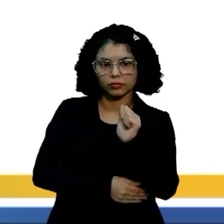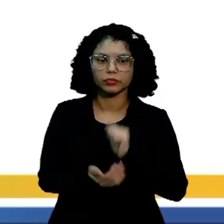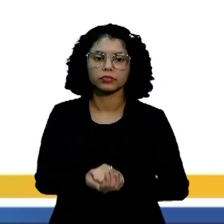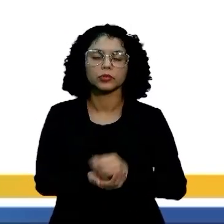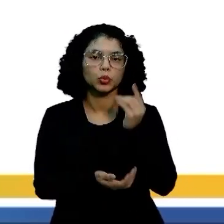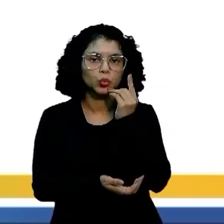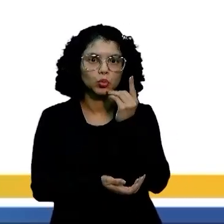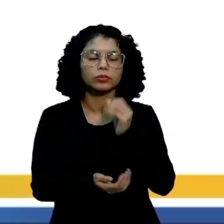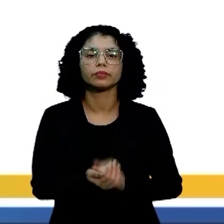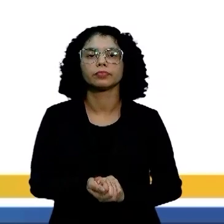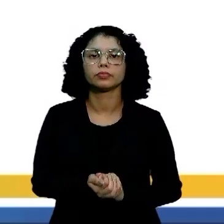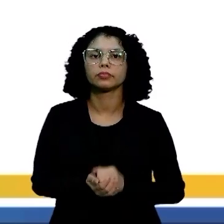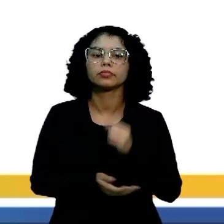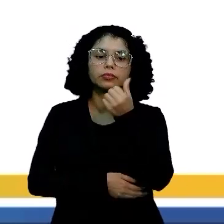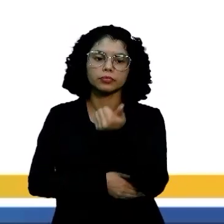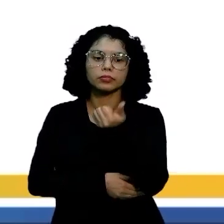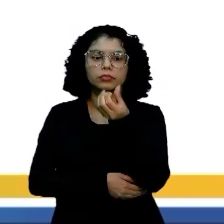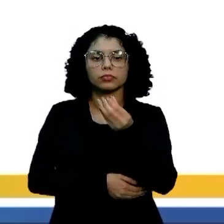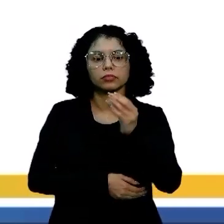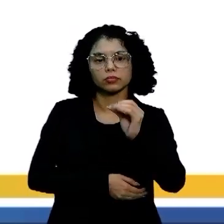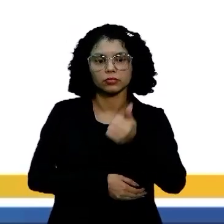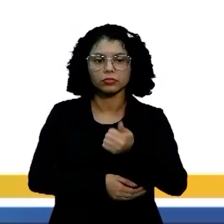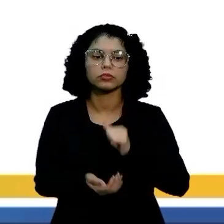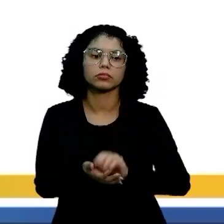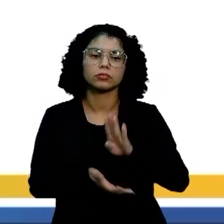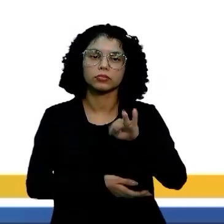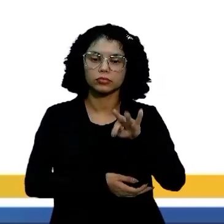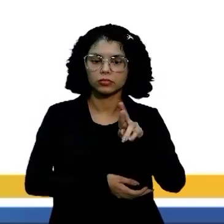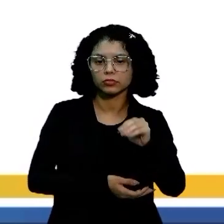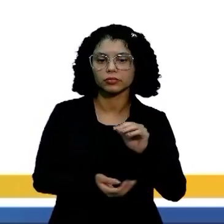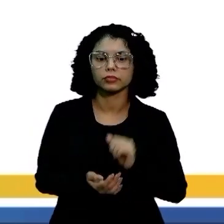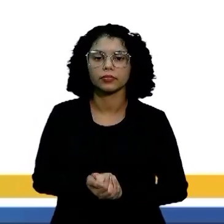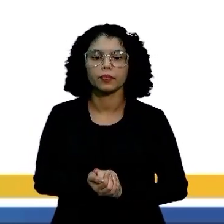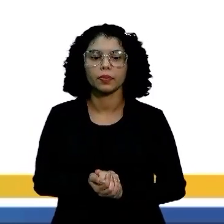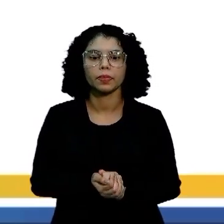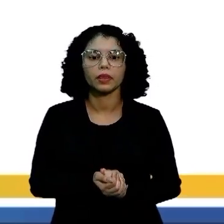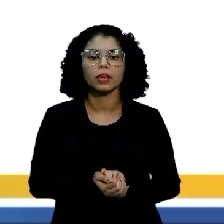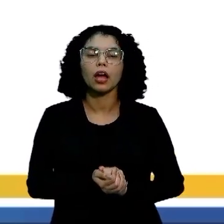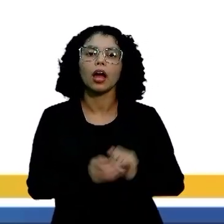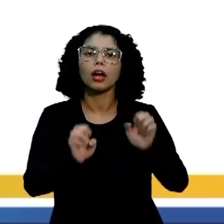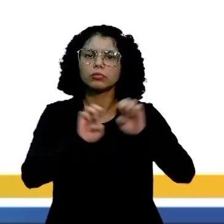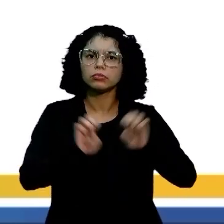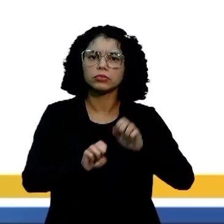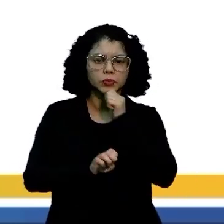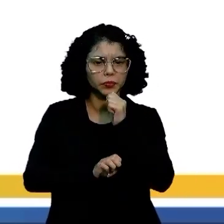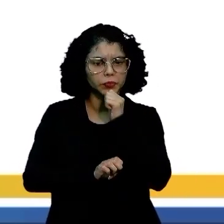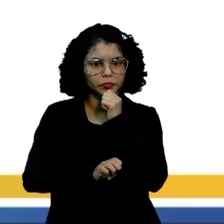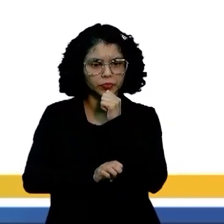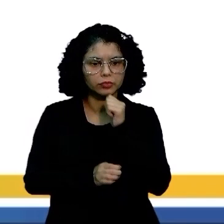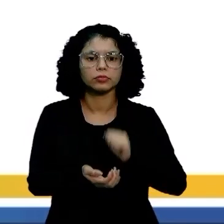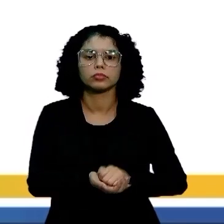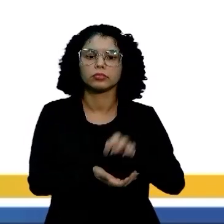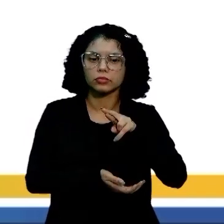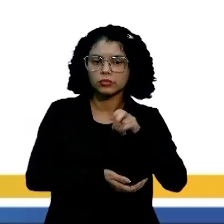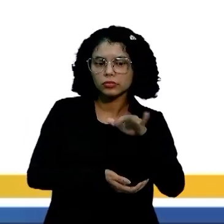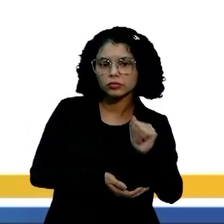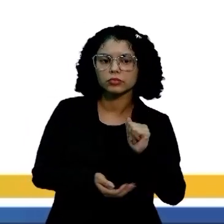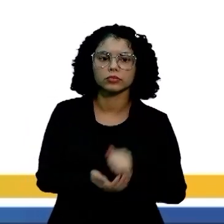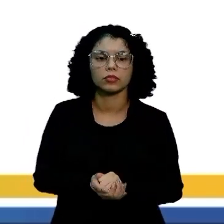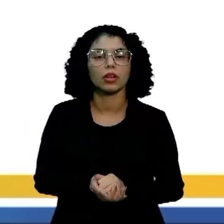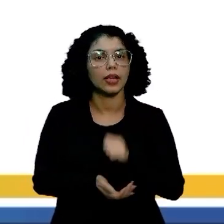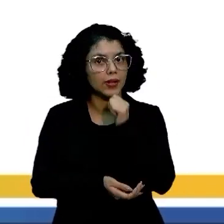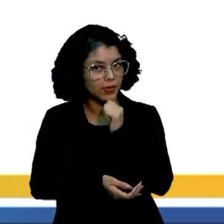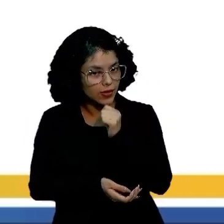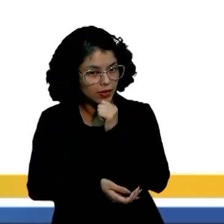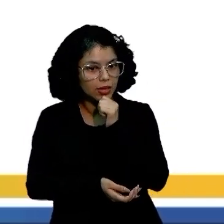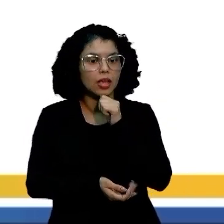de 1601, de Bento Teixeira. Na escultura, a arquitetura, Aleijadinho foi, sem